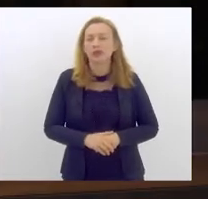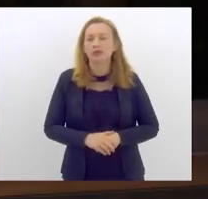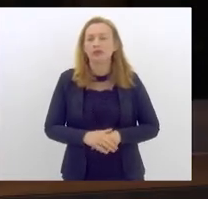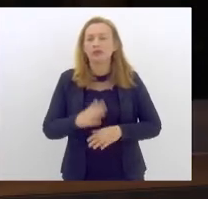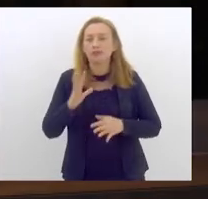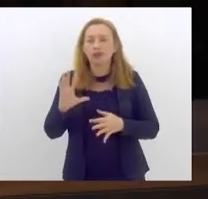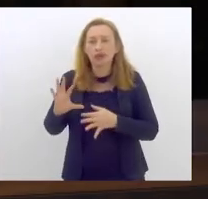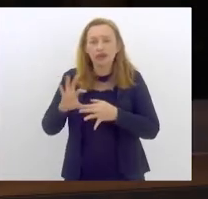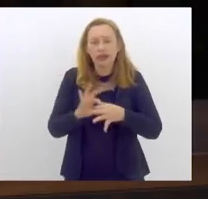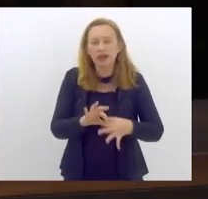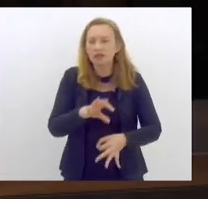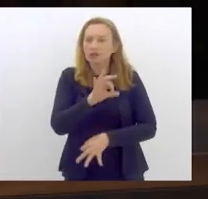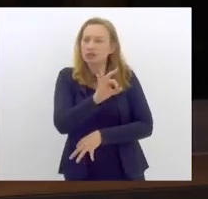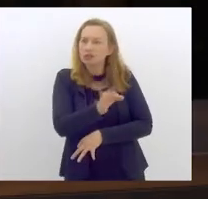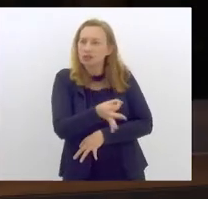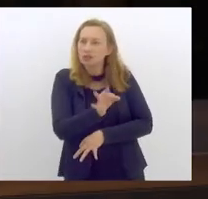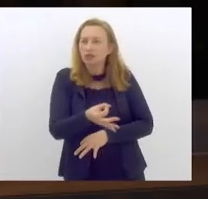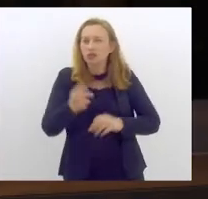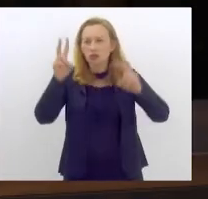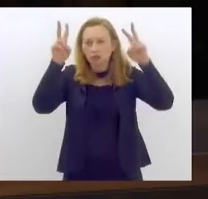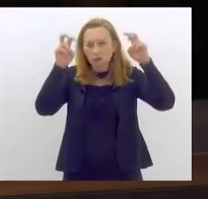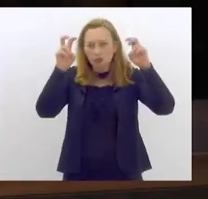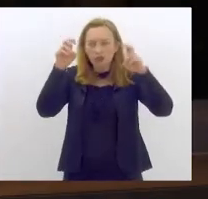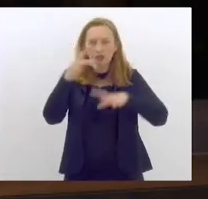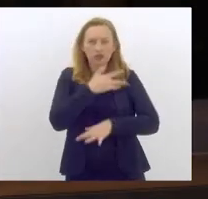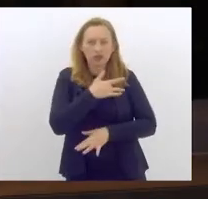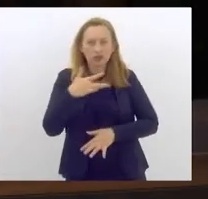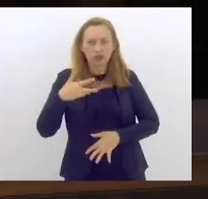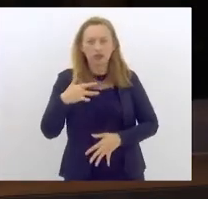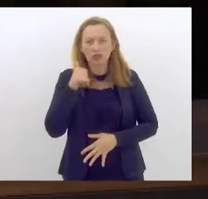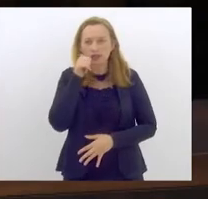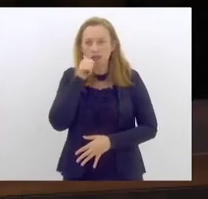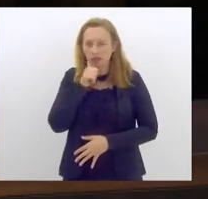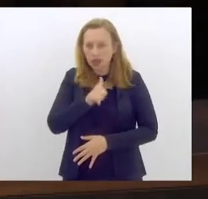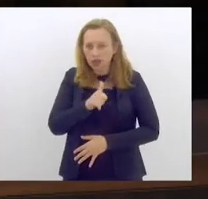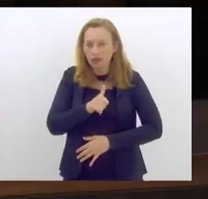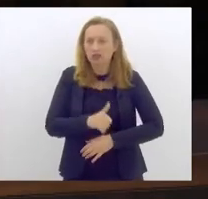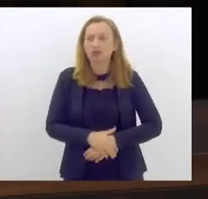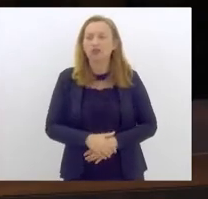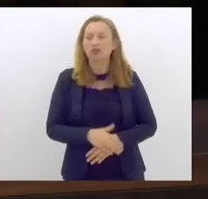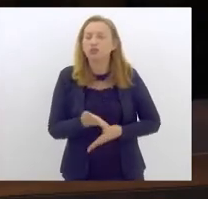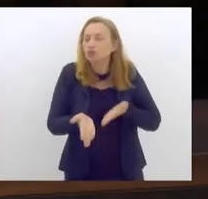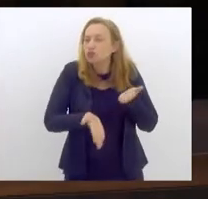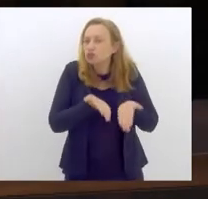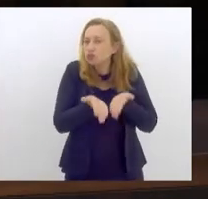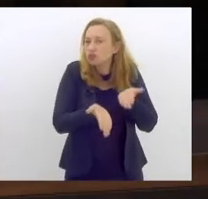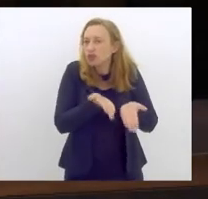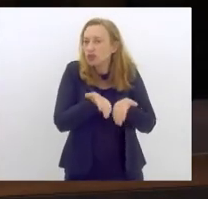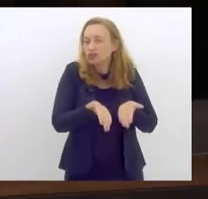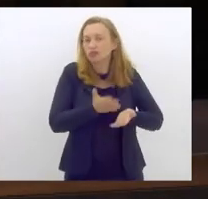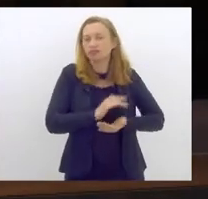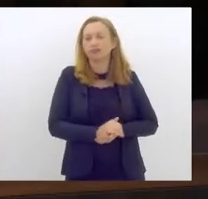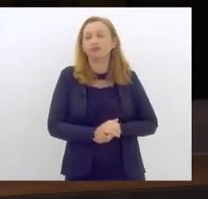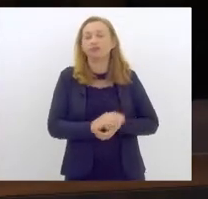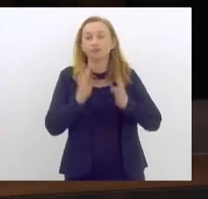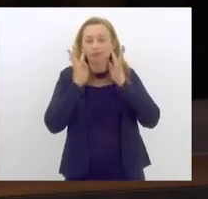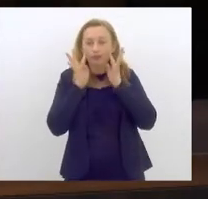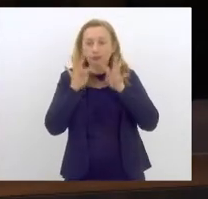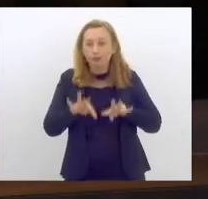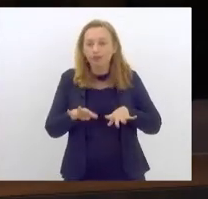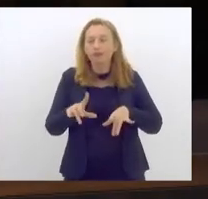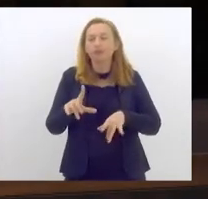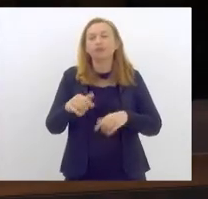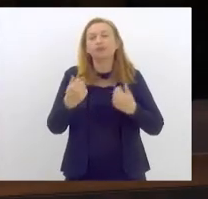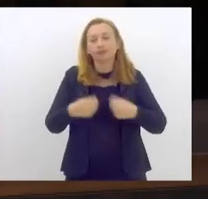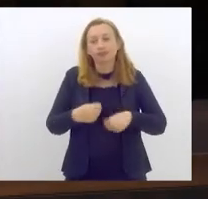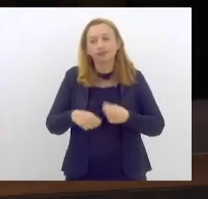também com o tema da saúde das mulheres dos cuidados e da atenção que nós